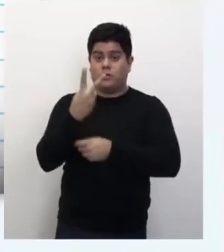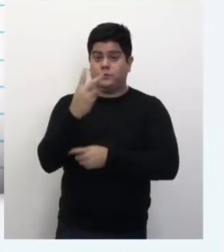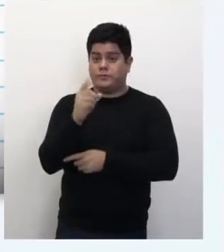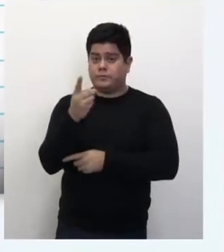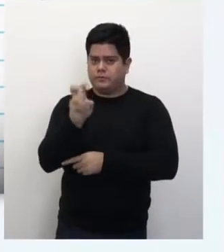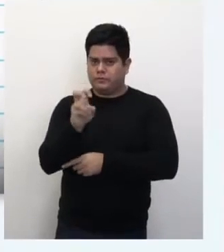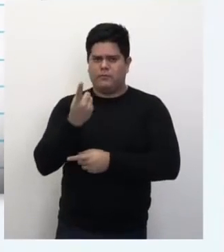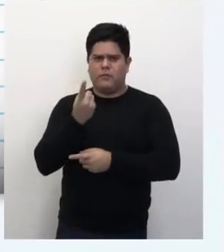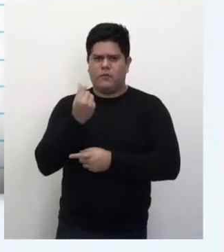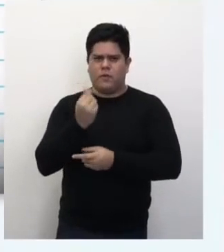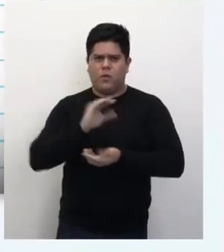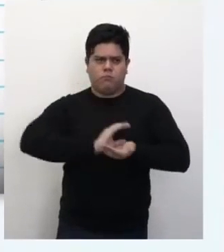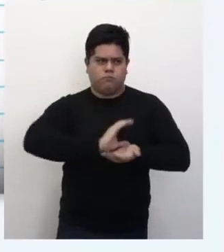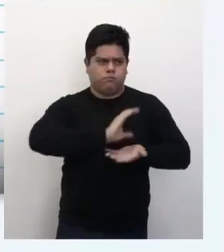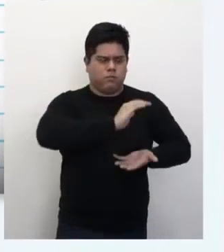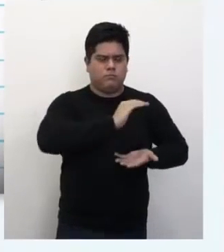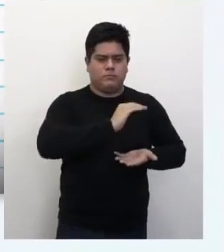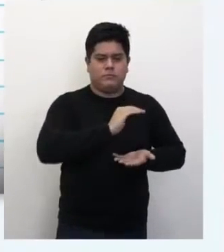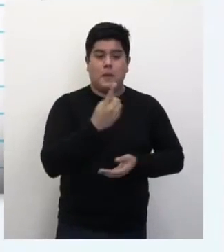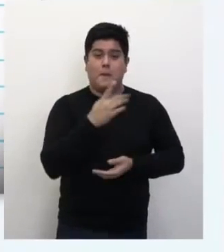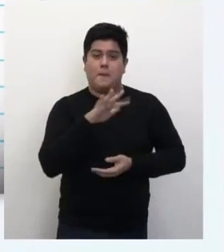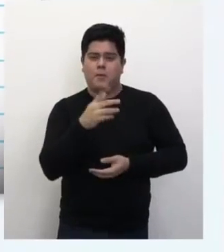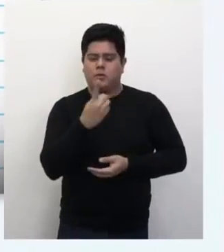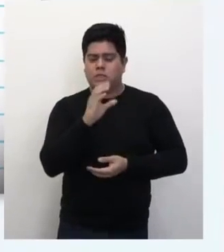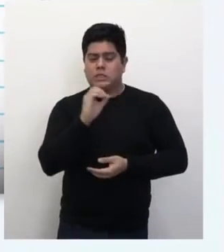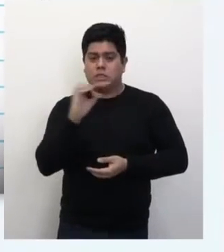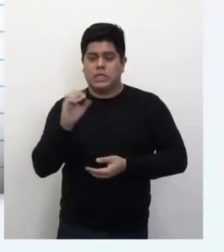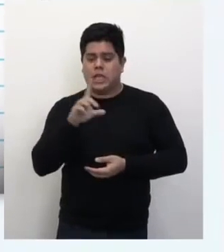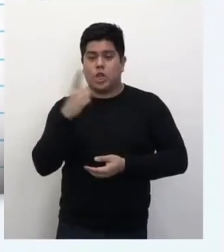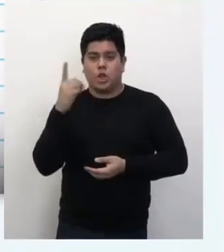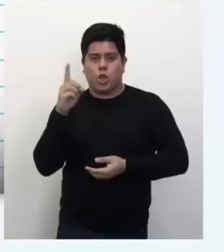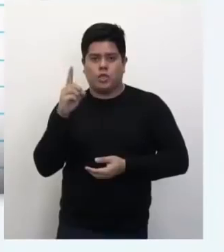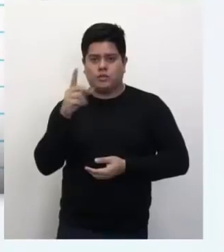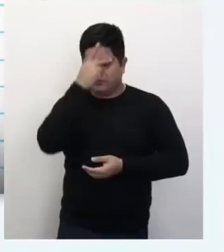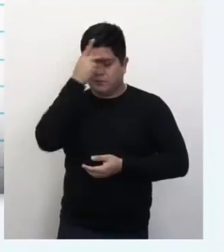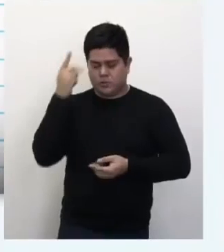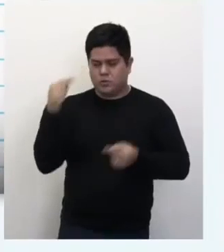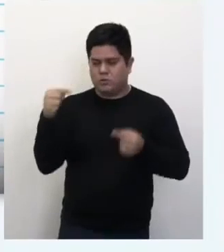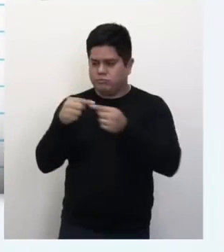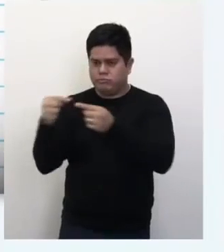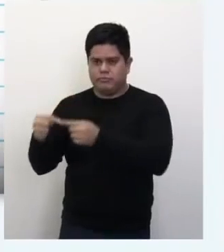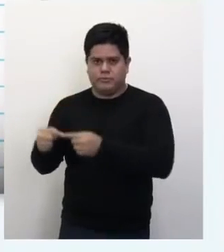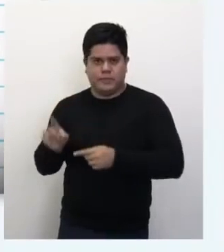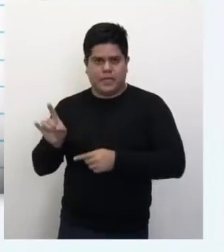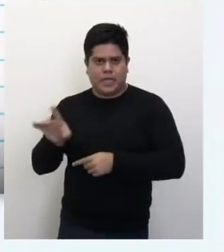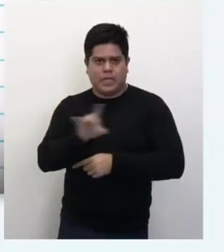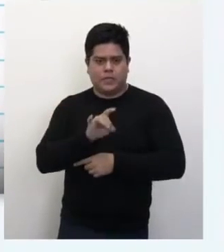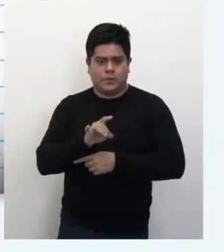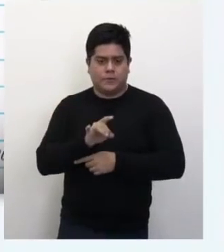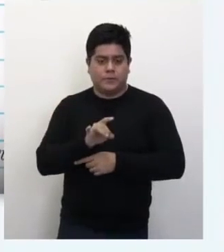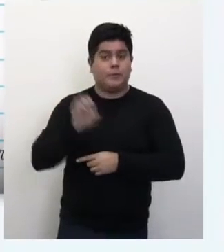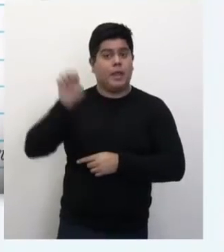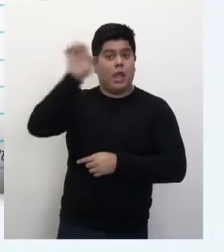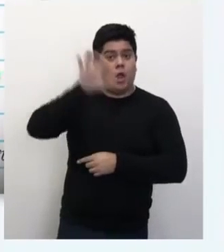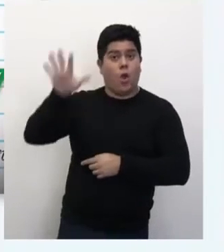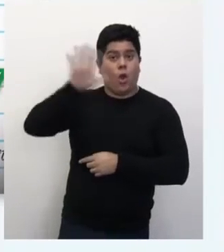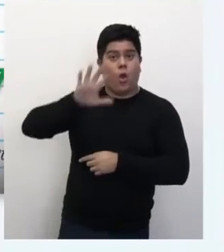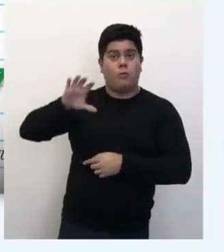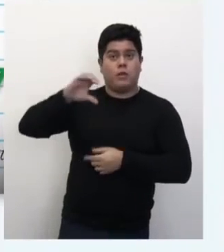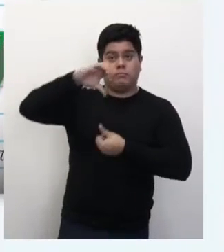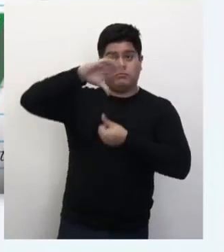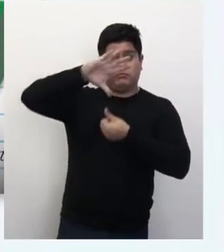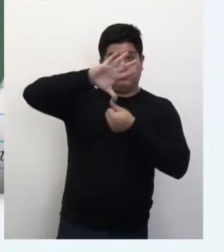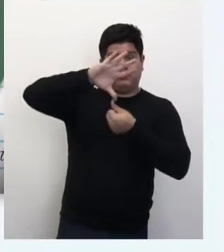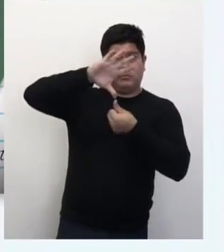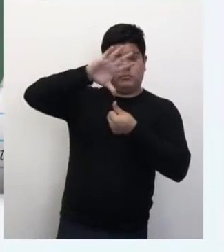pela indústria ao PIB era de $100 por pessoa nos países menos desenvolvidos, enquanto que na Europa e na América do Norte, esse